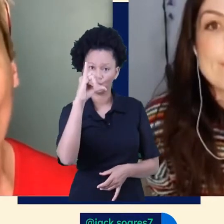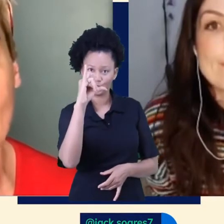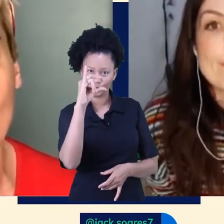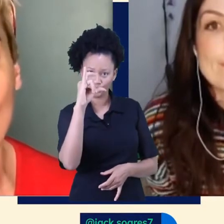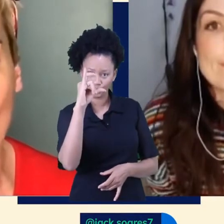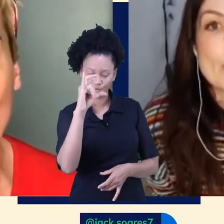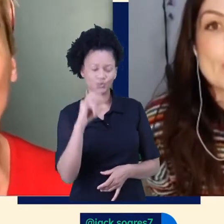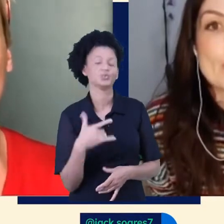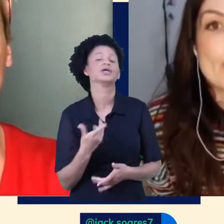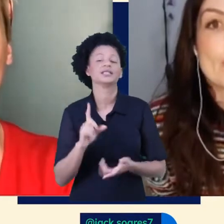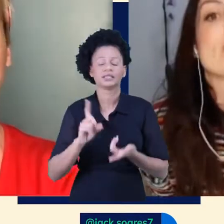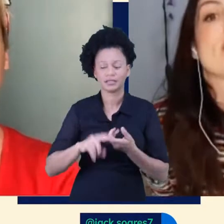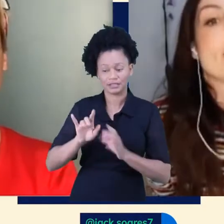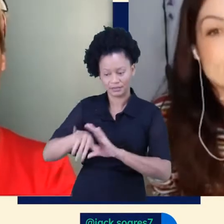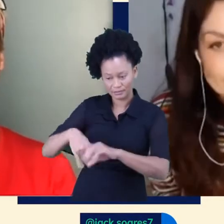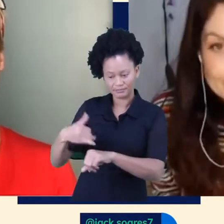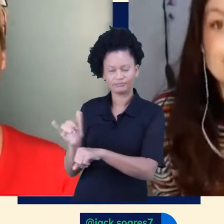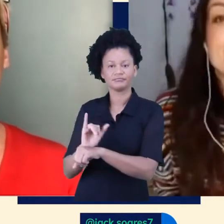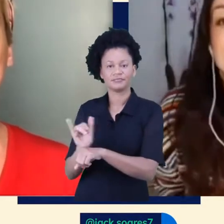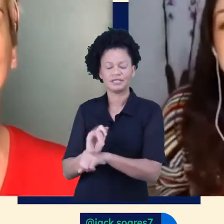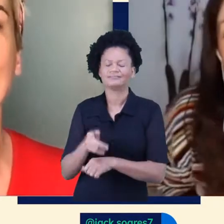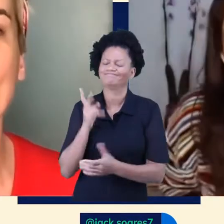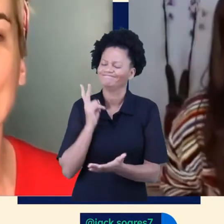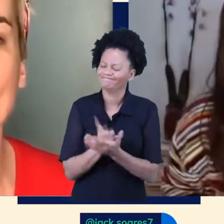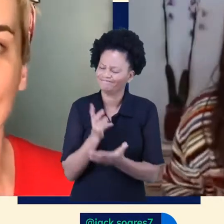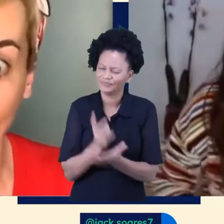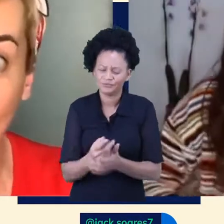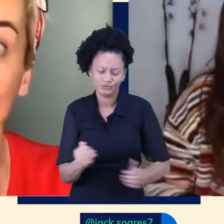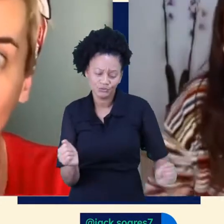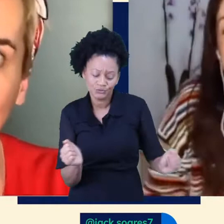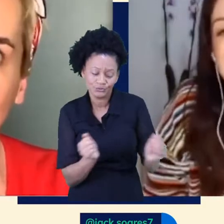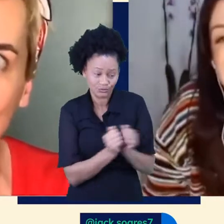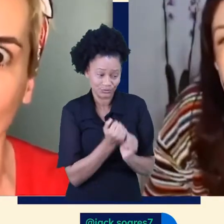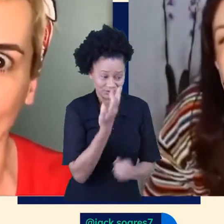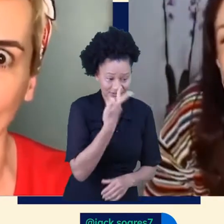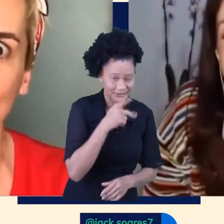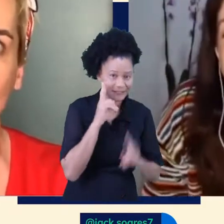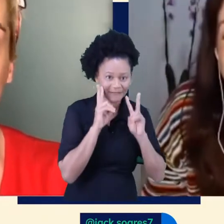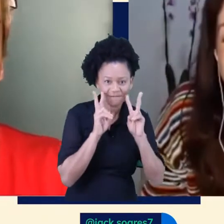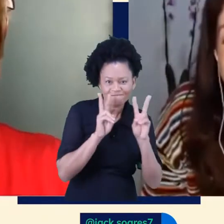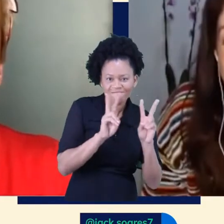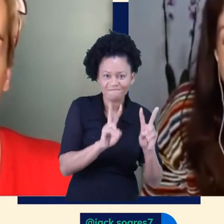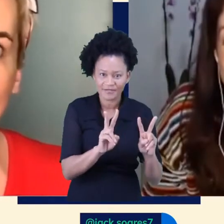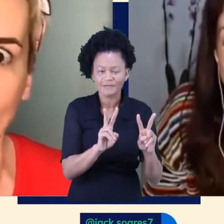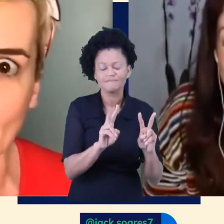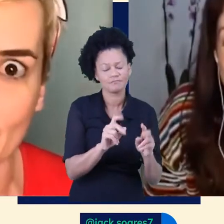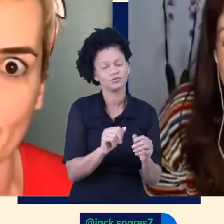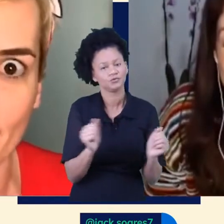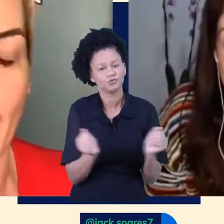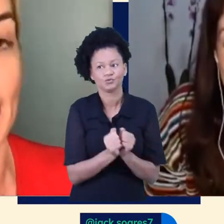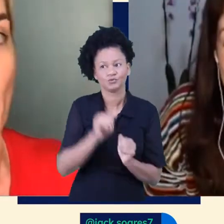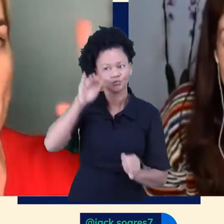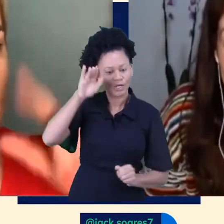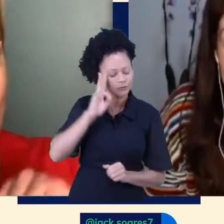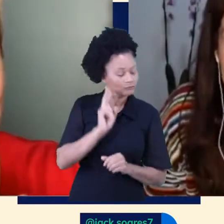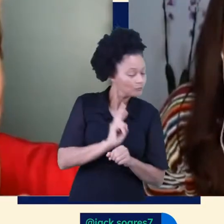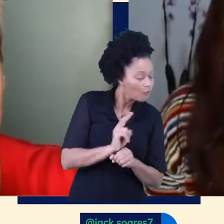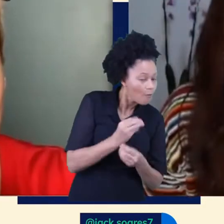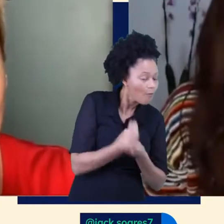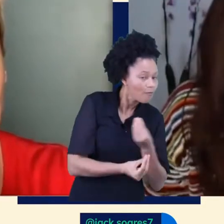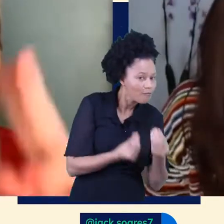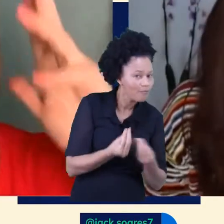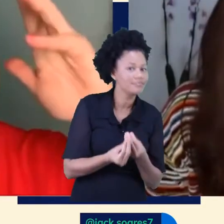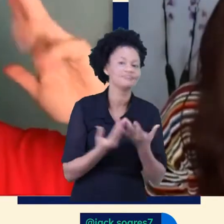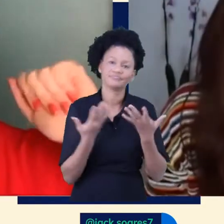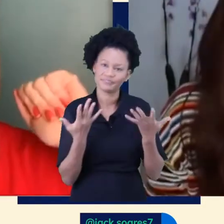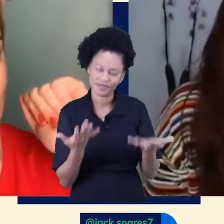crianças com a companhia de um adulto, tá bom? Então, para justamente, de repente, você olhar e falar assim, é do canal da Fafá, mas opa, vamos